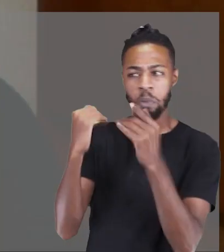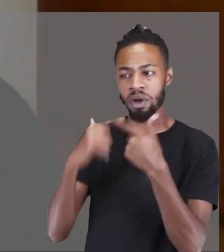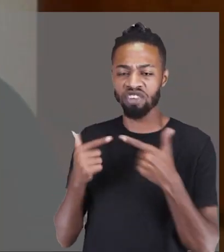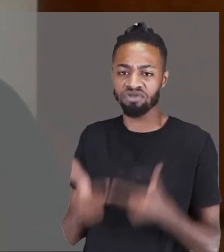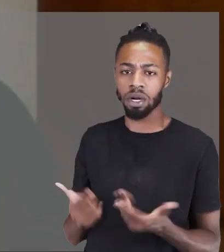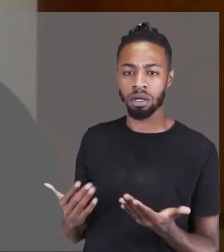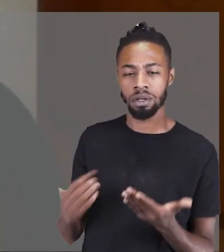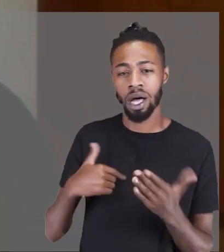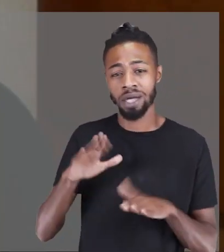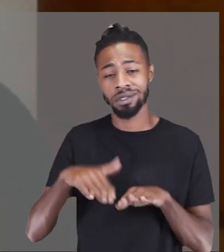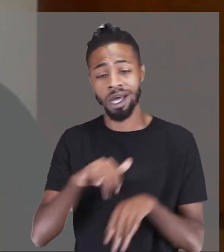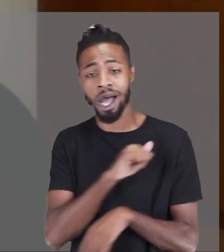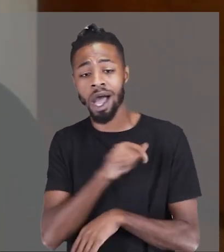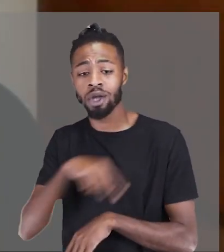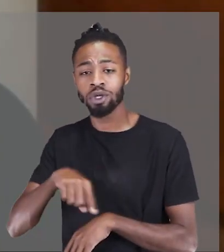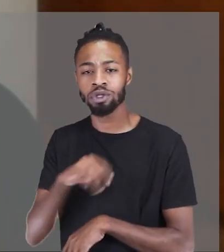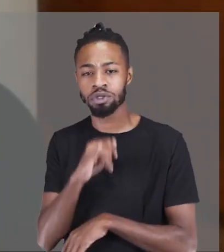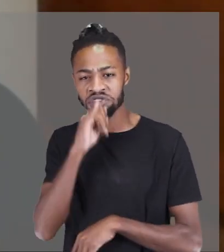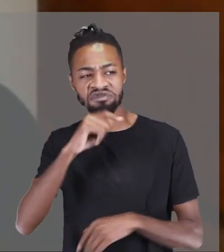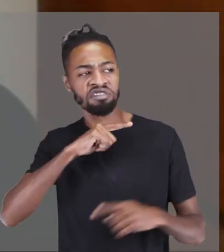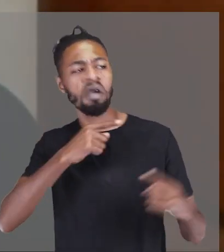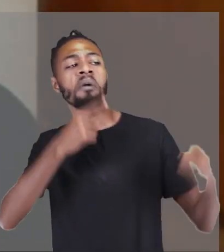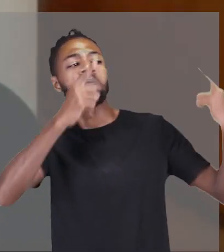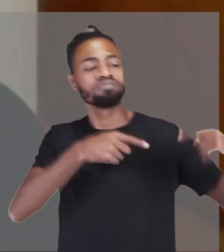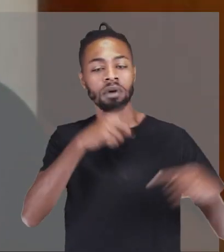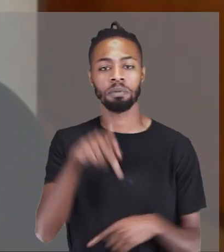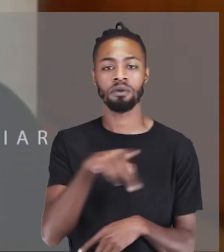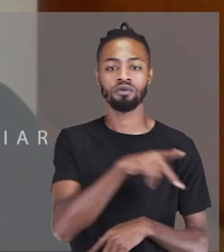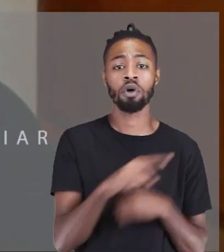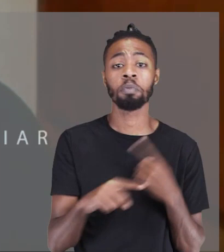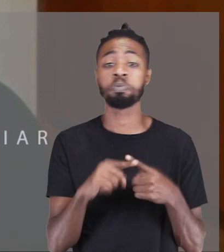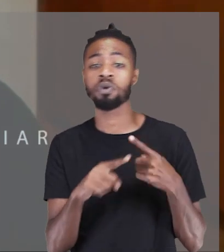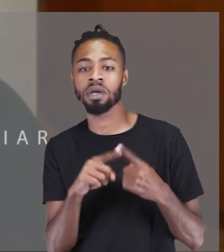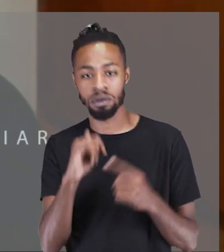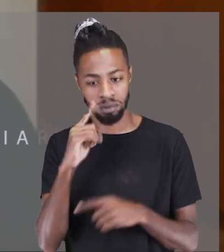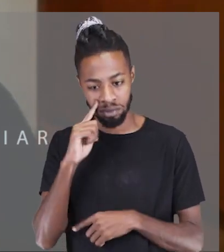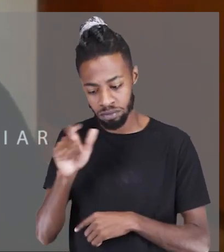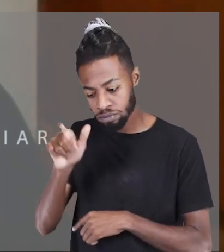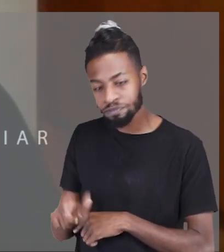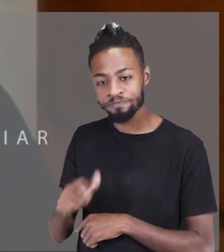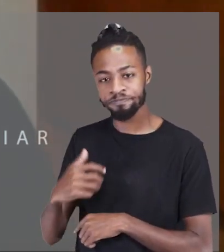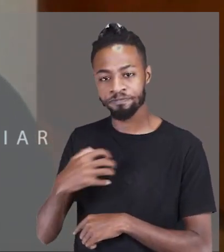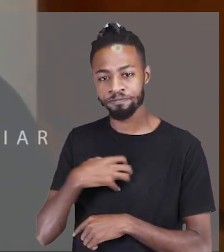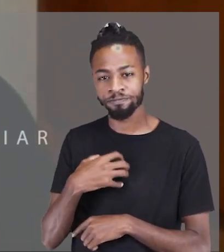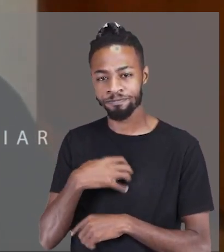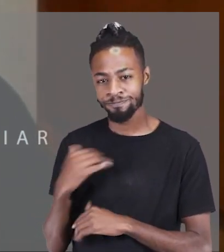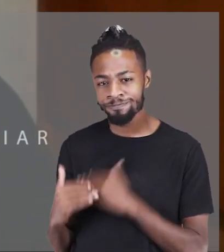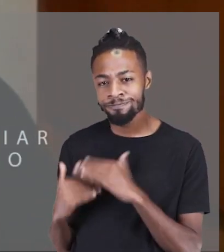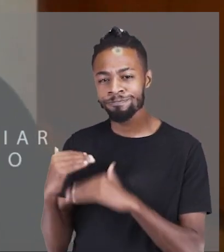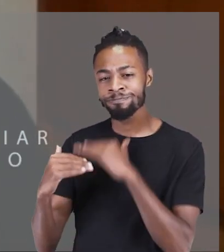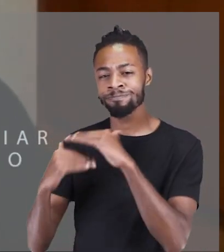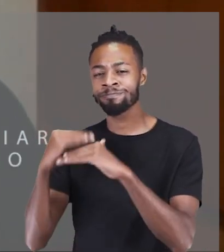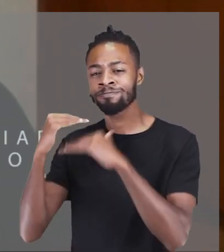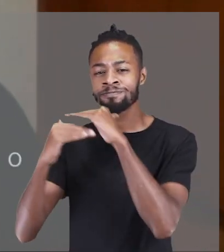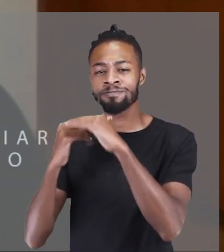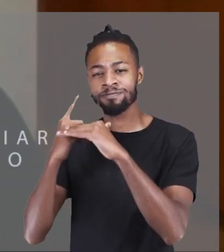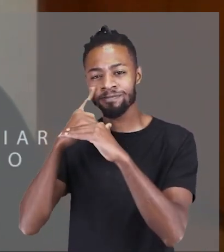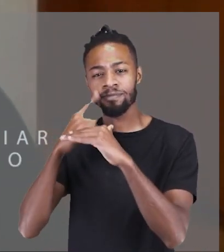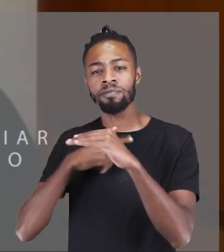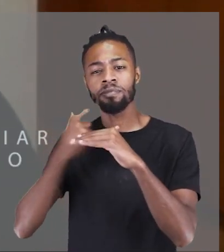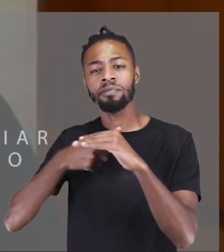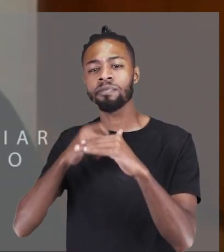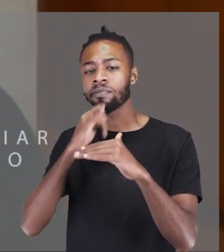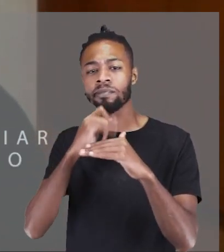chato. Por que os alunos costumam desafiar os professores? Porque o crescimento implica a